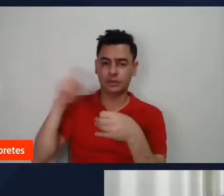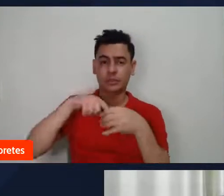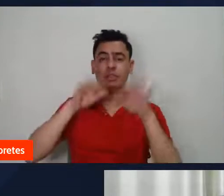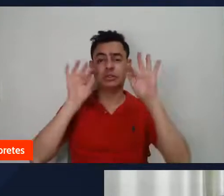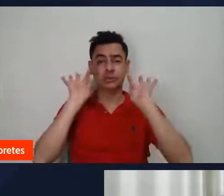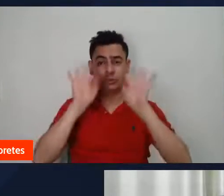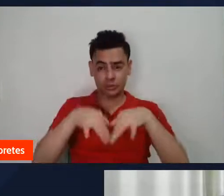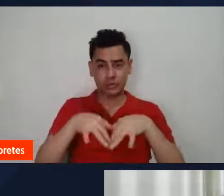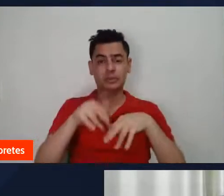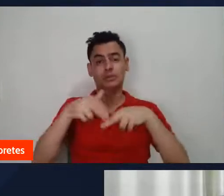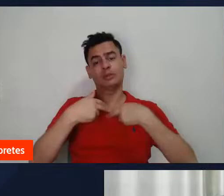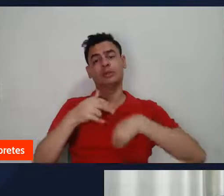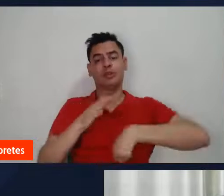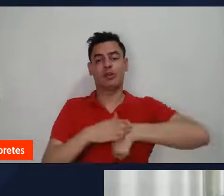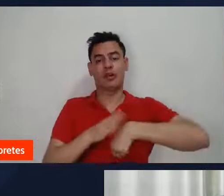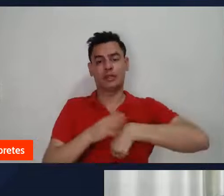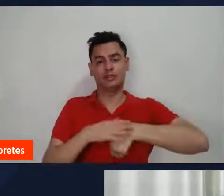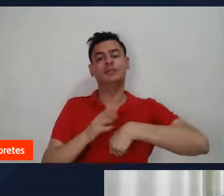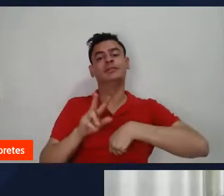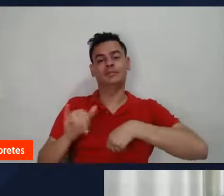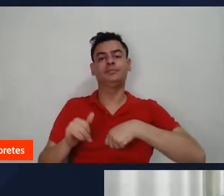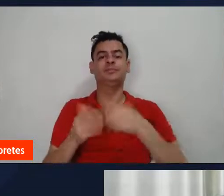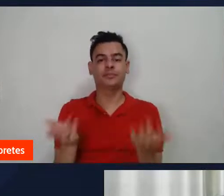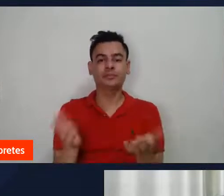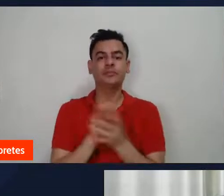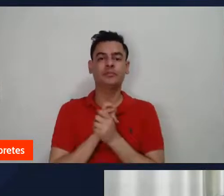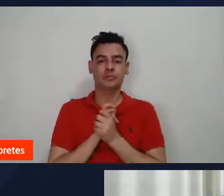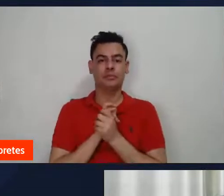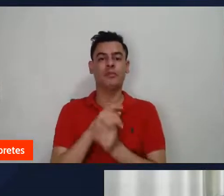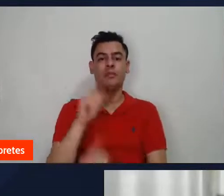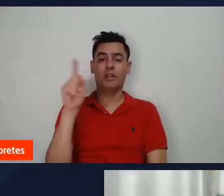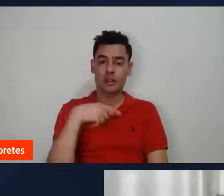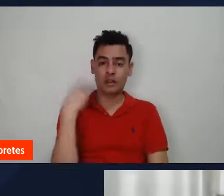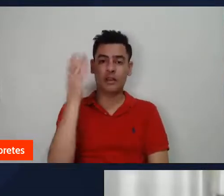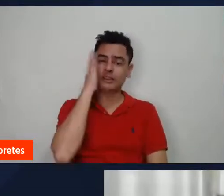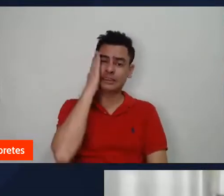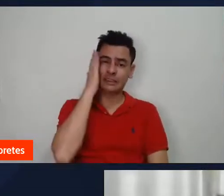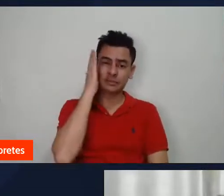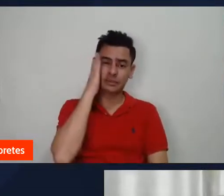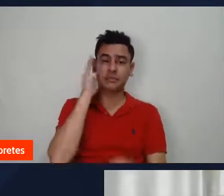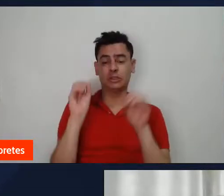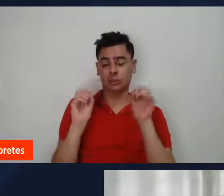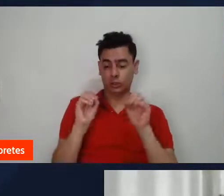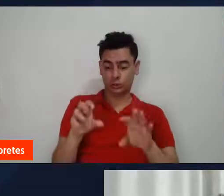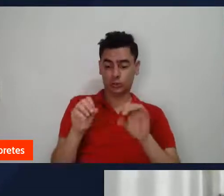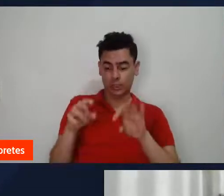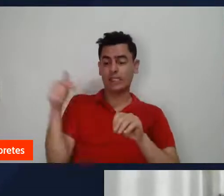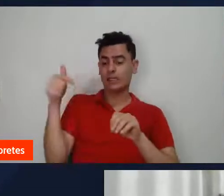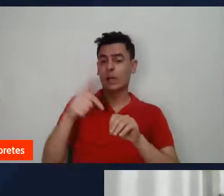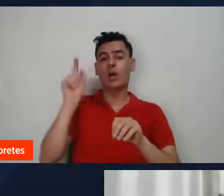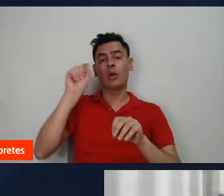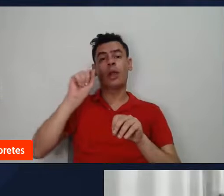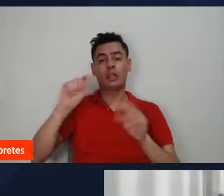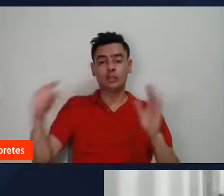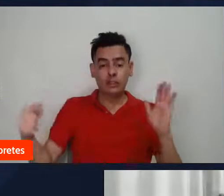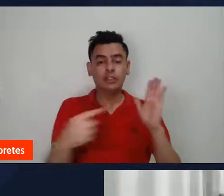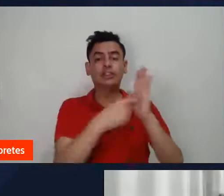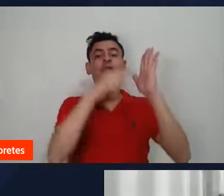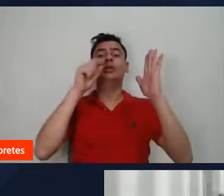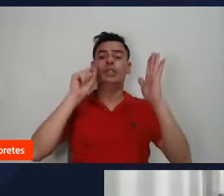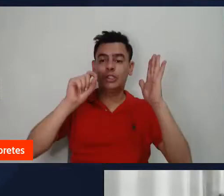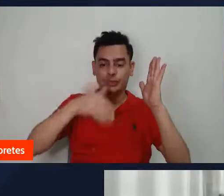a gente possa, então, seguir, né? Então, sabemos que a educação constitui-se como um dispositivo para essa